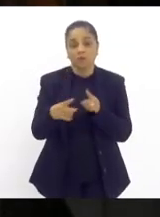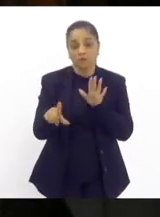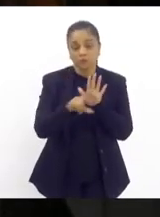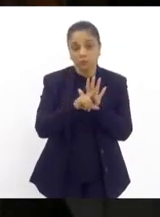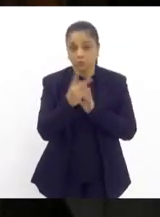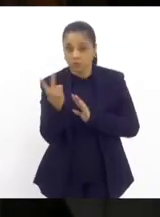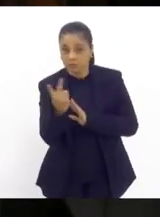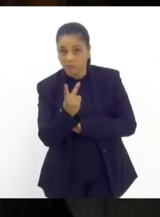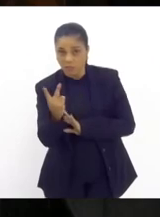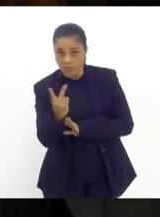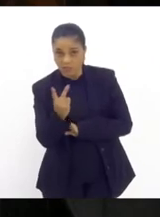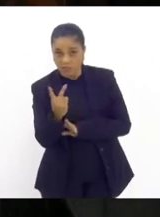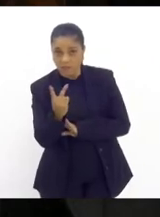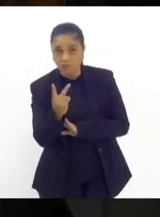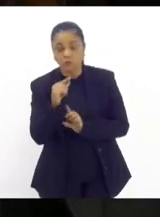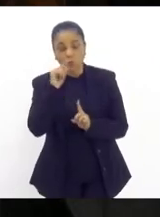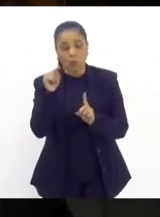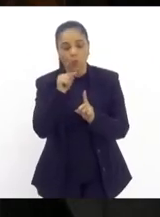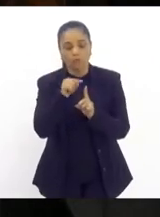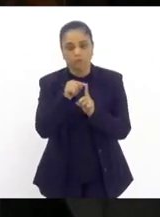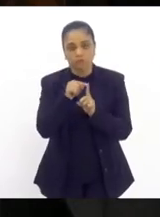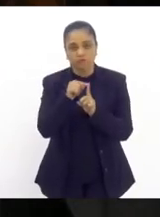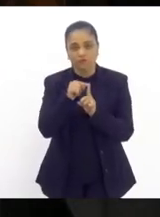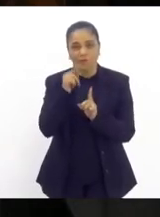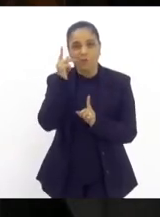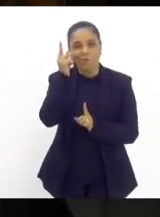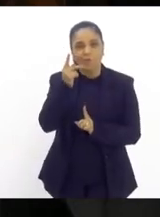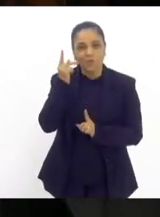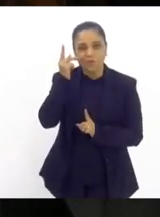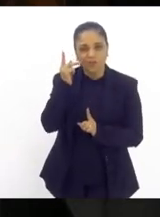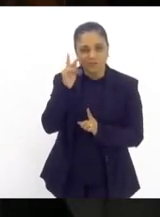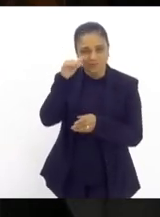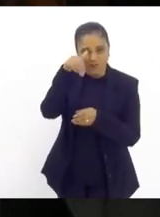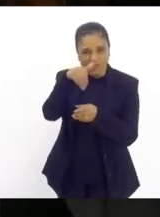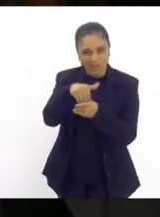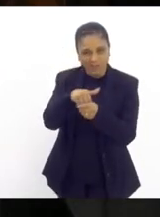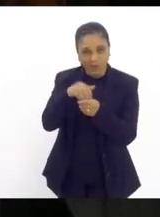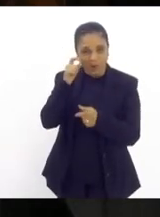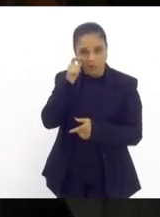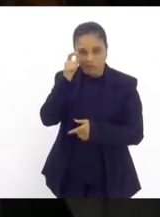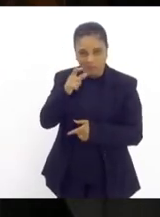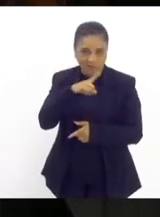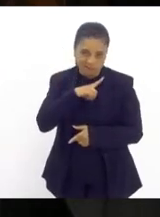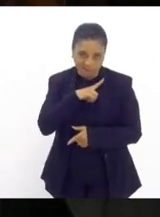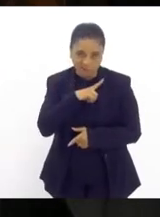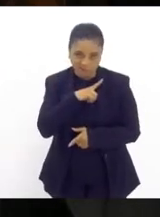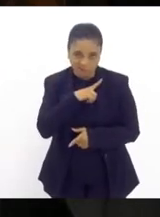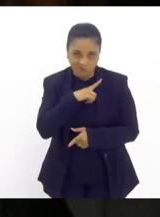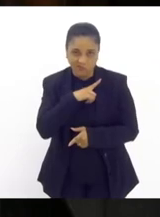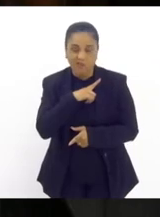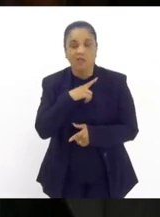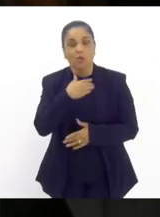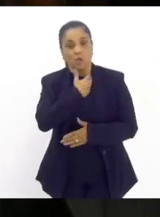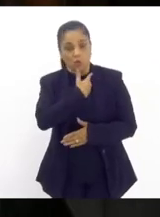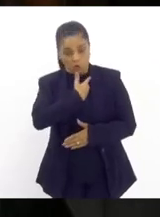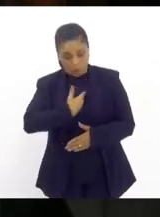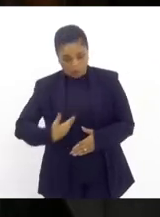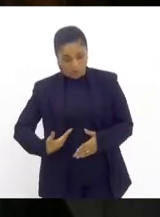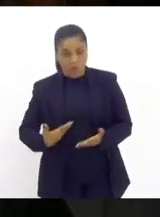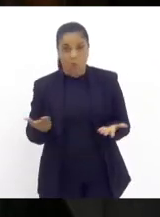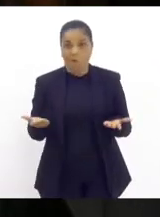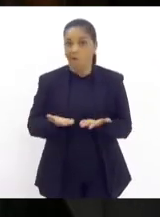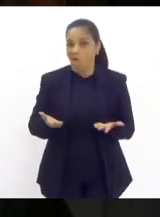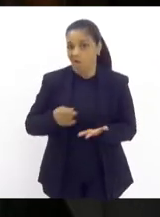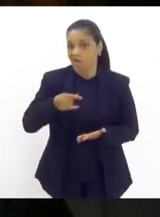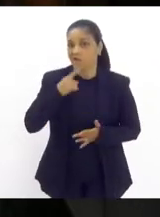tinham objetivos políticos eleitorais o governador está reclamar e é justo que reclame